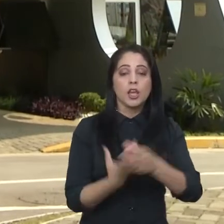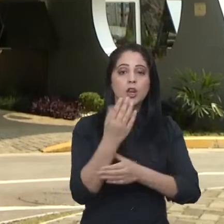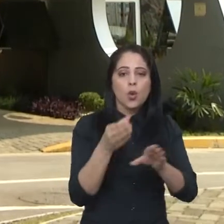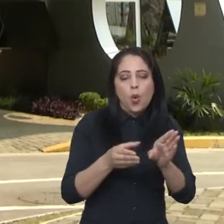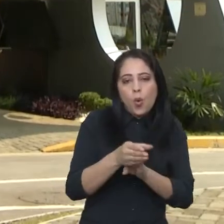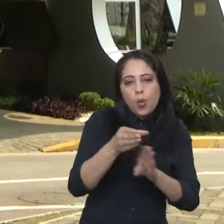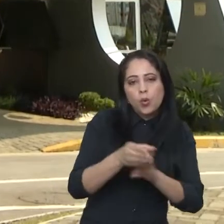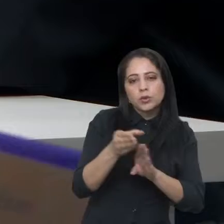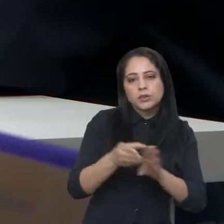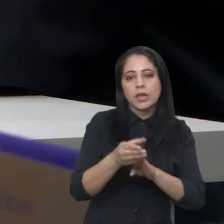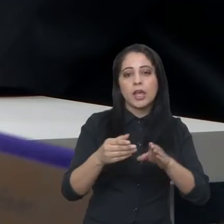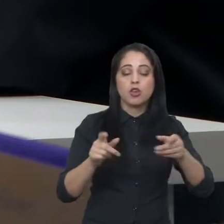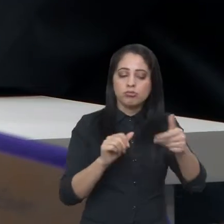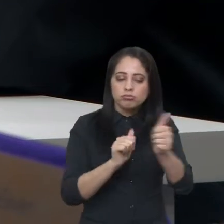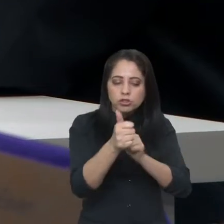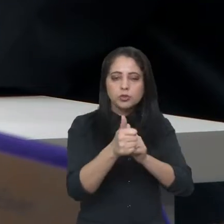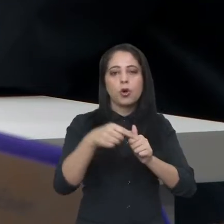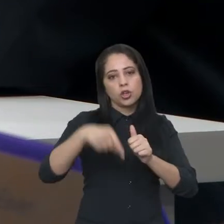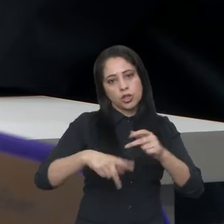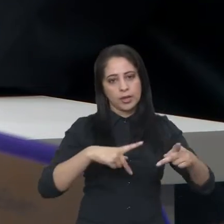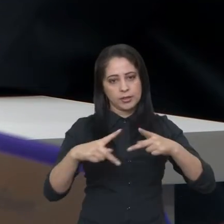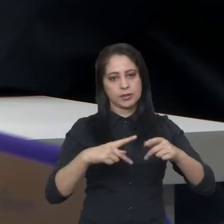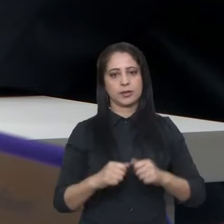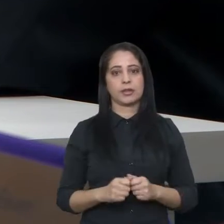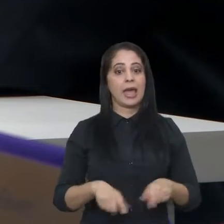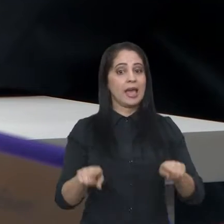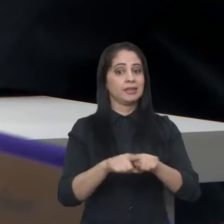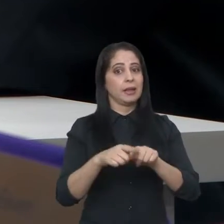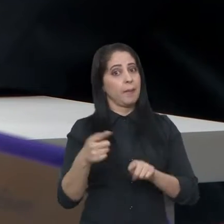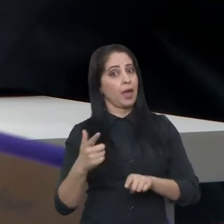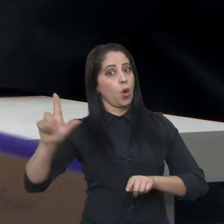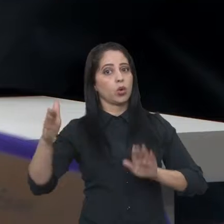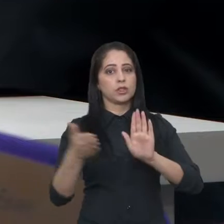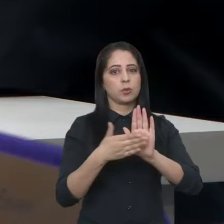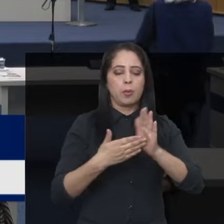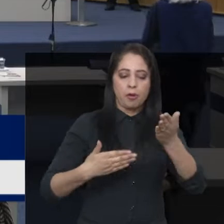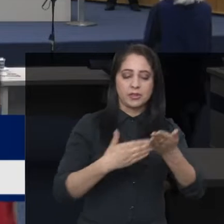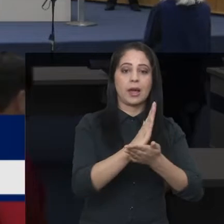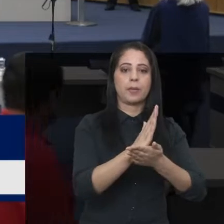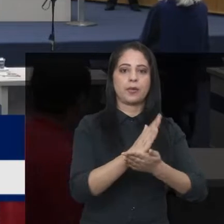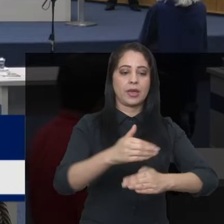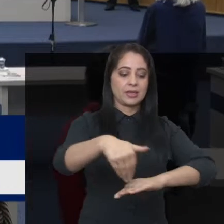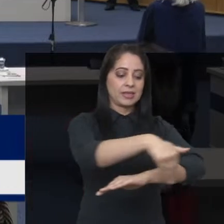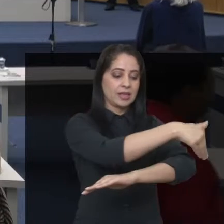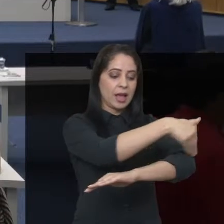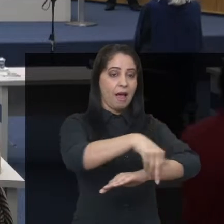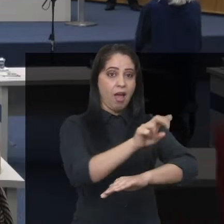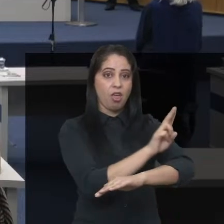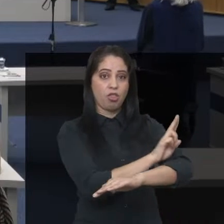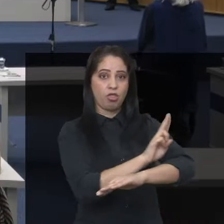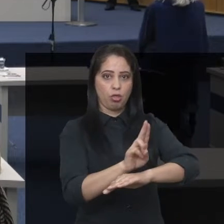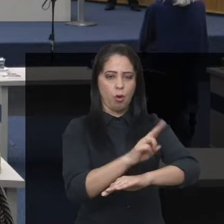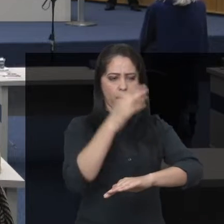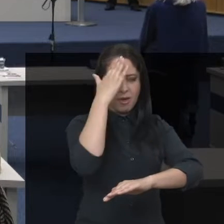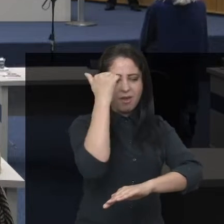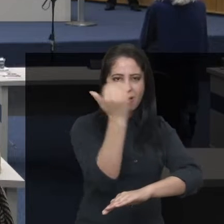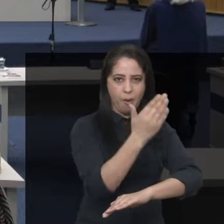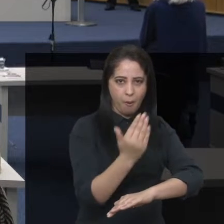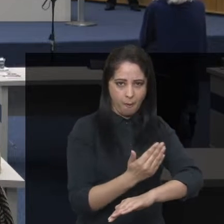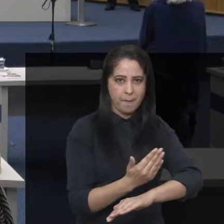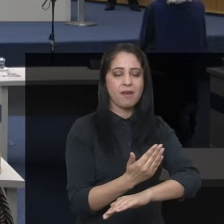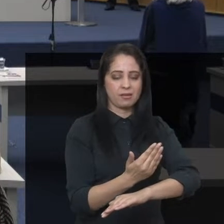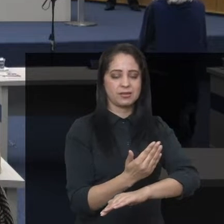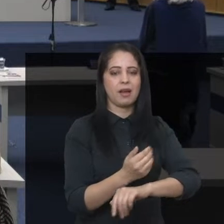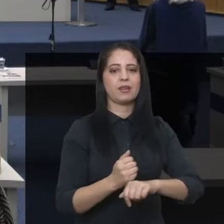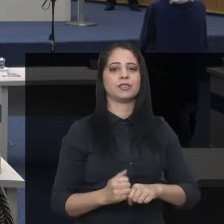Municipal de Esportes. Além disso, outras propostas aprovadas denominaram vias da cidade em homenagem